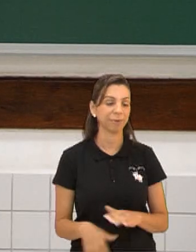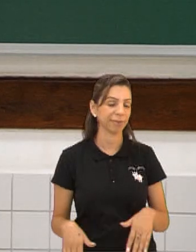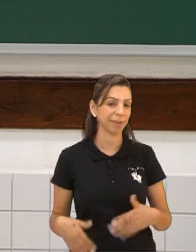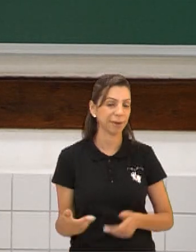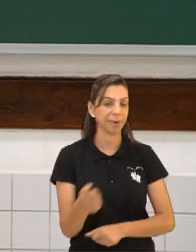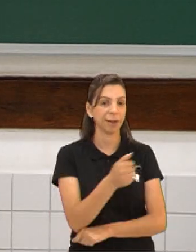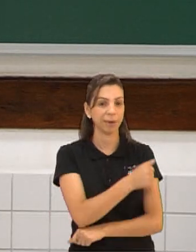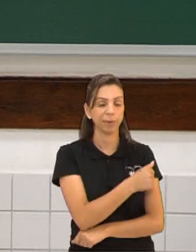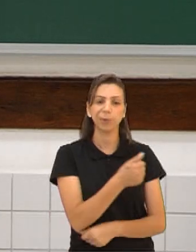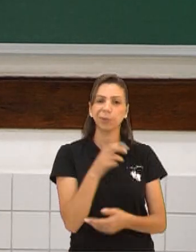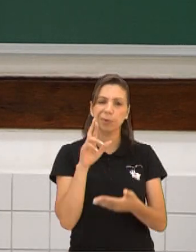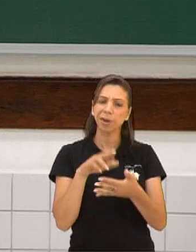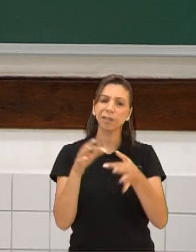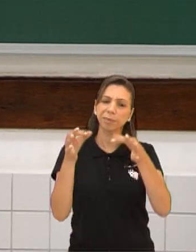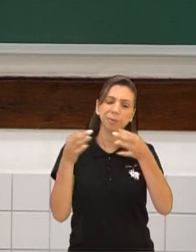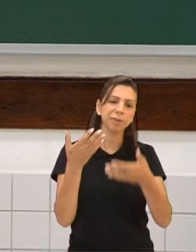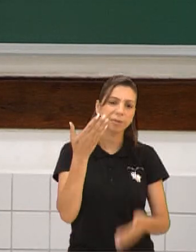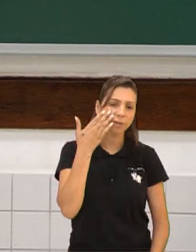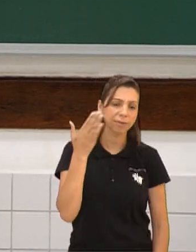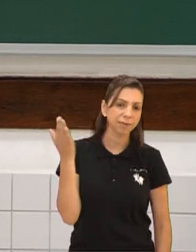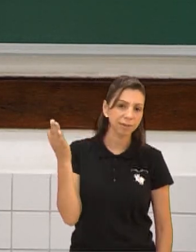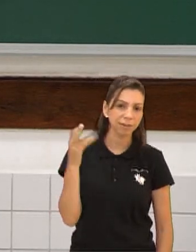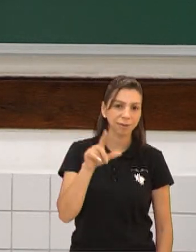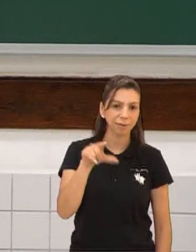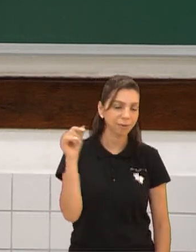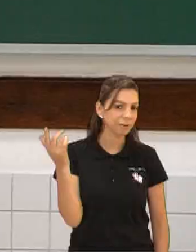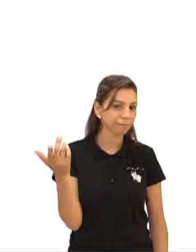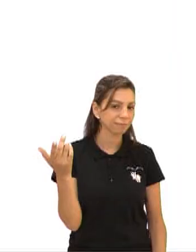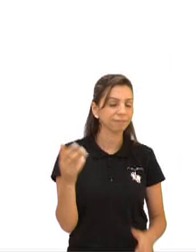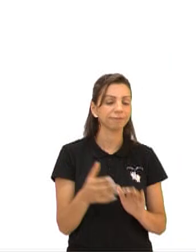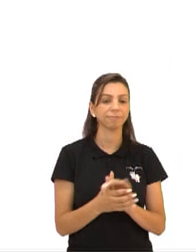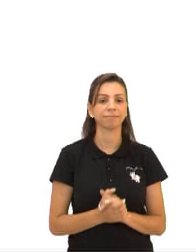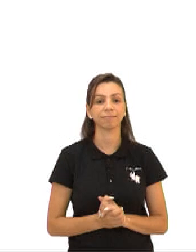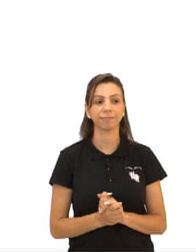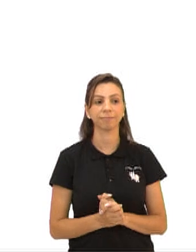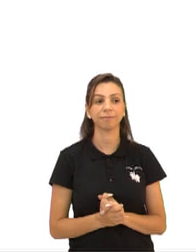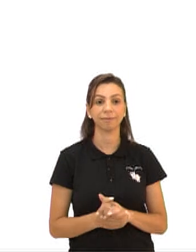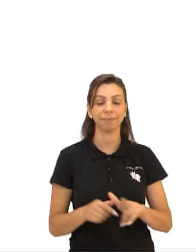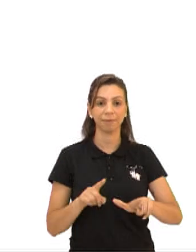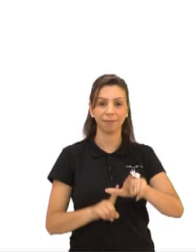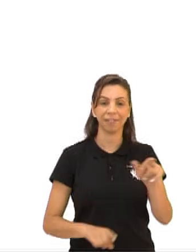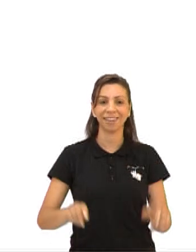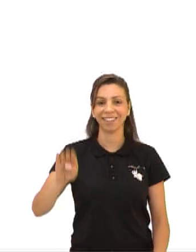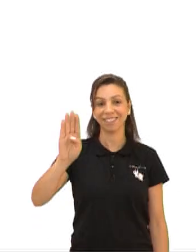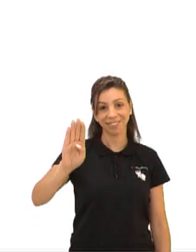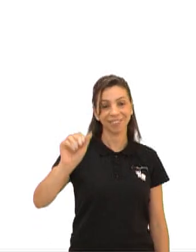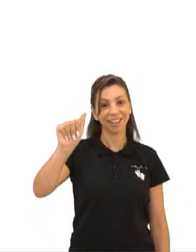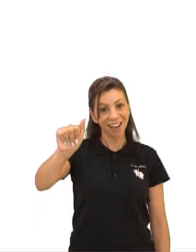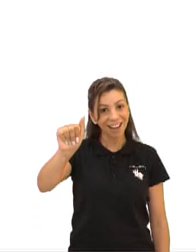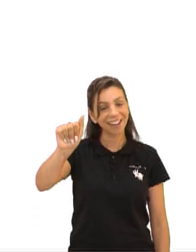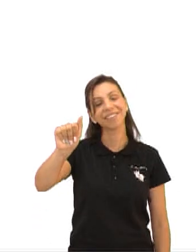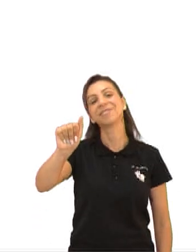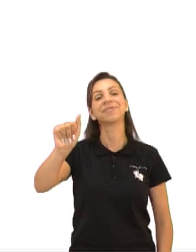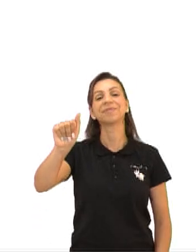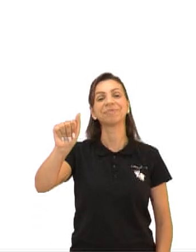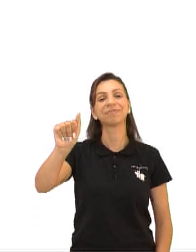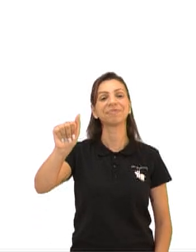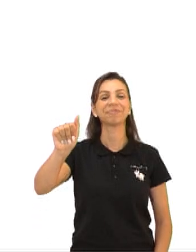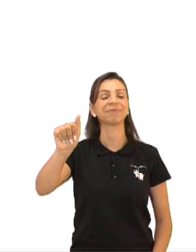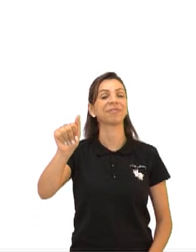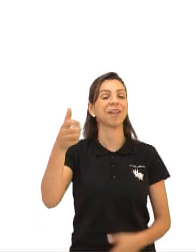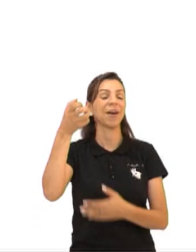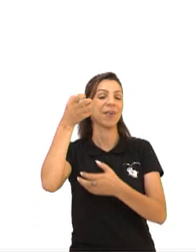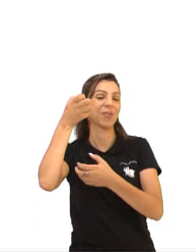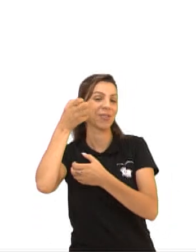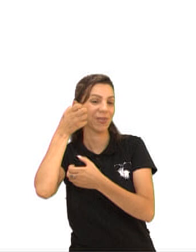Estudante, qual foi a resposta que você marcou? Vamos ver qual é a correta? Letra A. O sono dogmático é o quê?